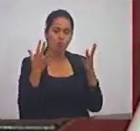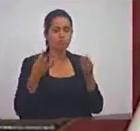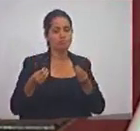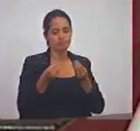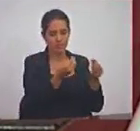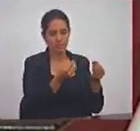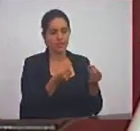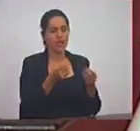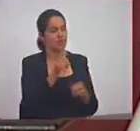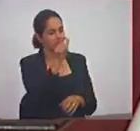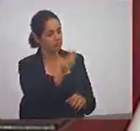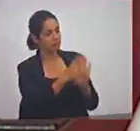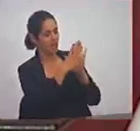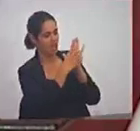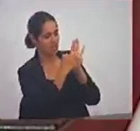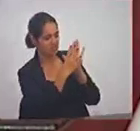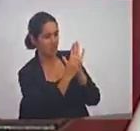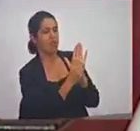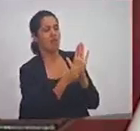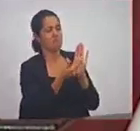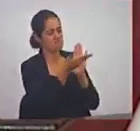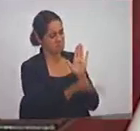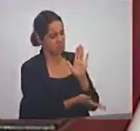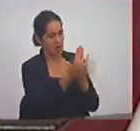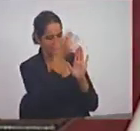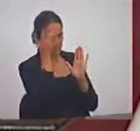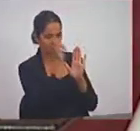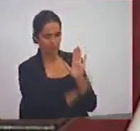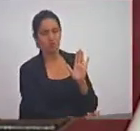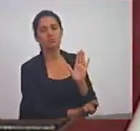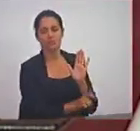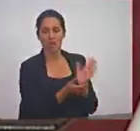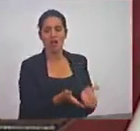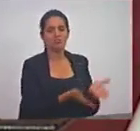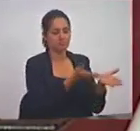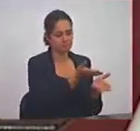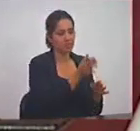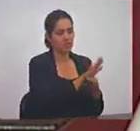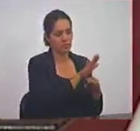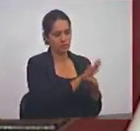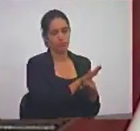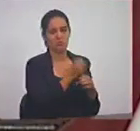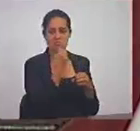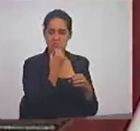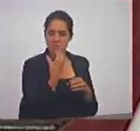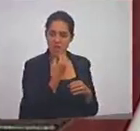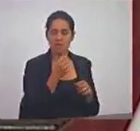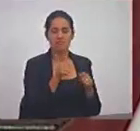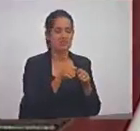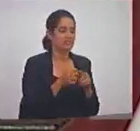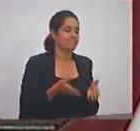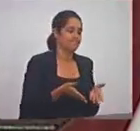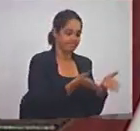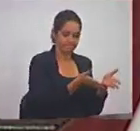para tantas pessoas em um momento de fragilidade e que marca a vida das pessoas fazendo bem ao próximo. Pelo